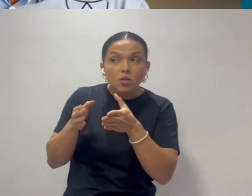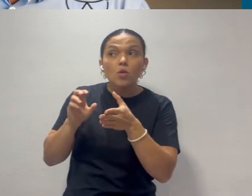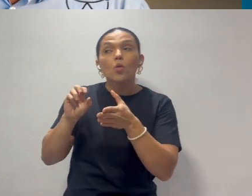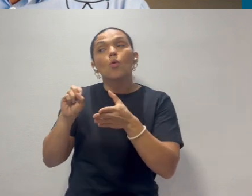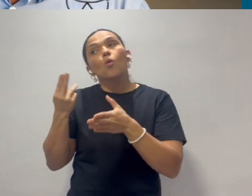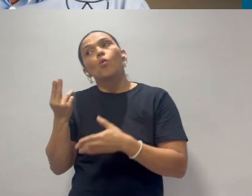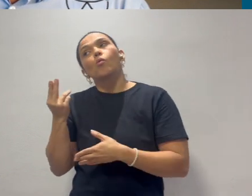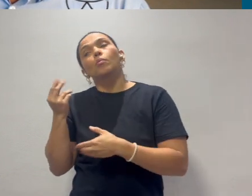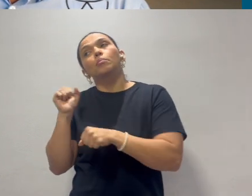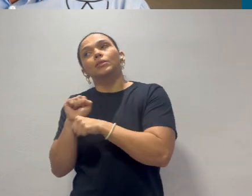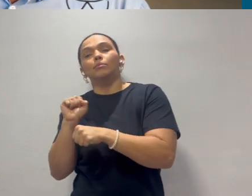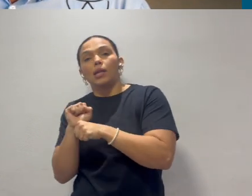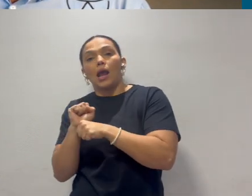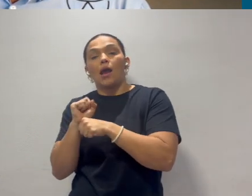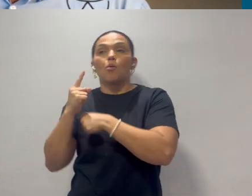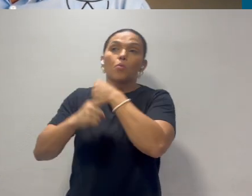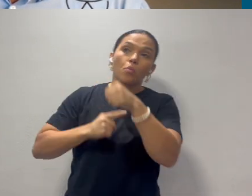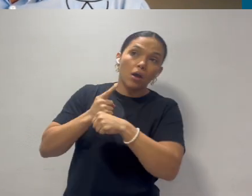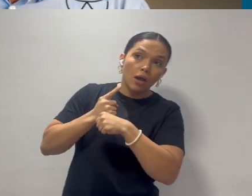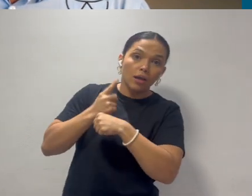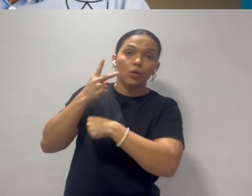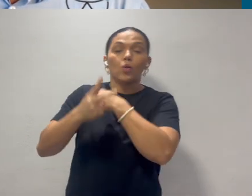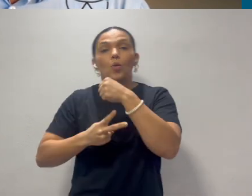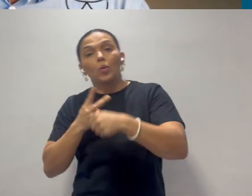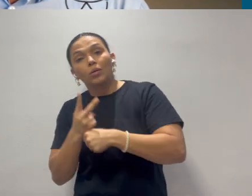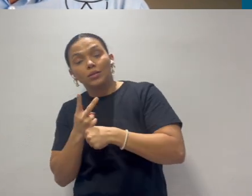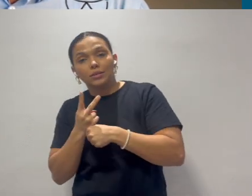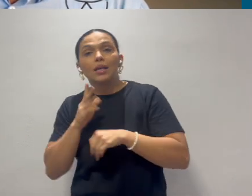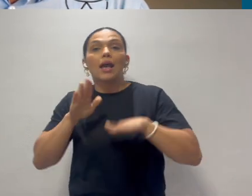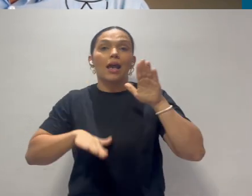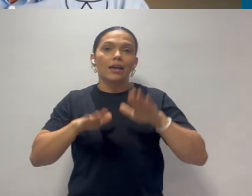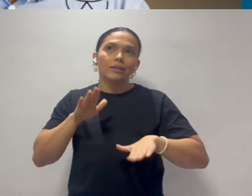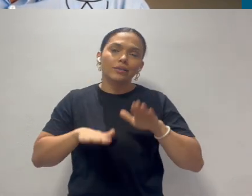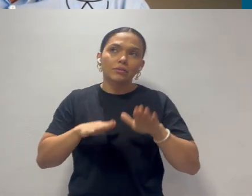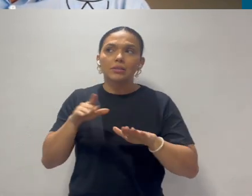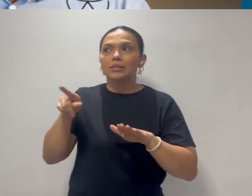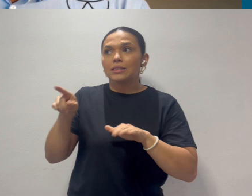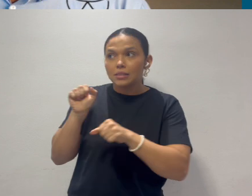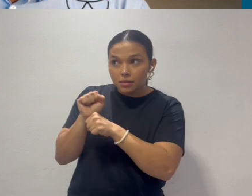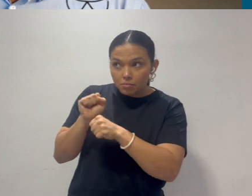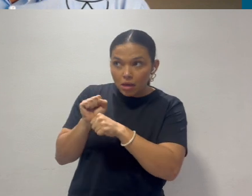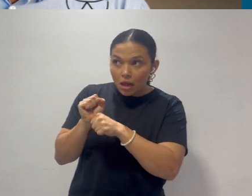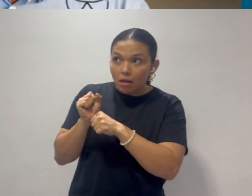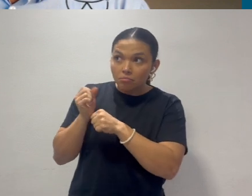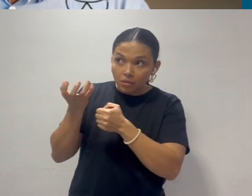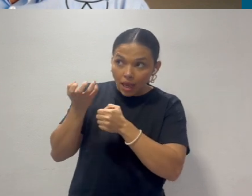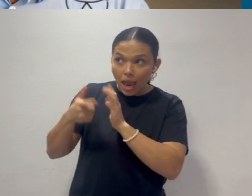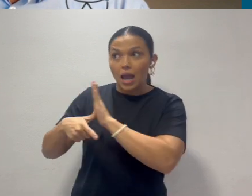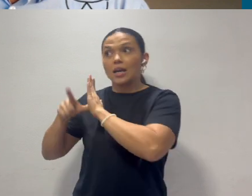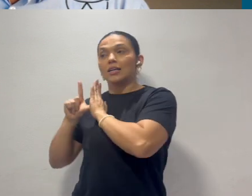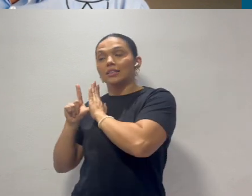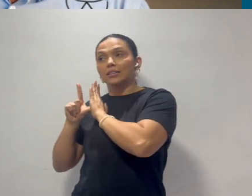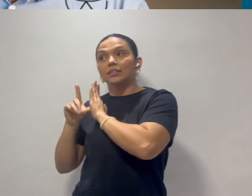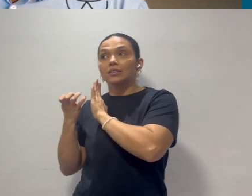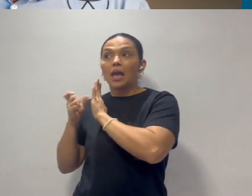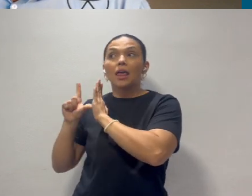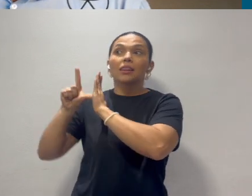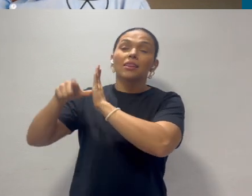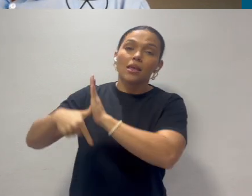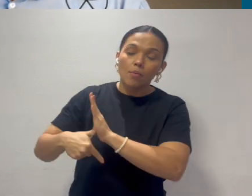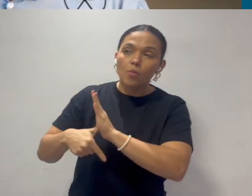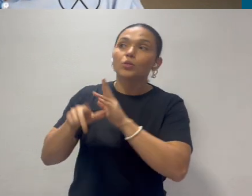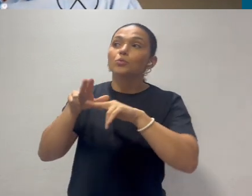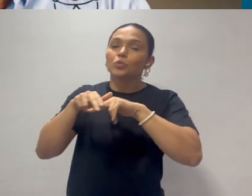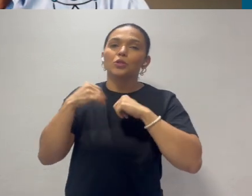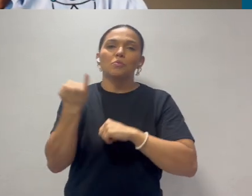um pouco. Ou então, aquilo que o senhor estava aguardando para daqui a 1 ano, 2 anos, nós vamos antecipar. Isso acontece muito no planejamento. Agora